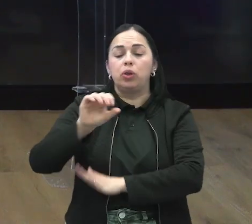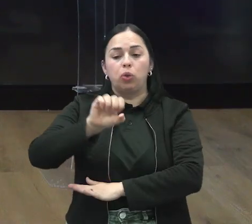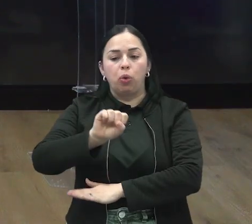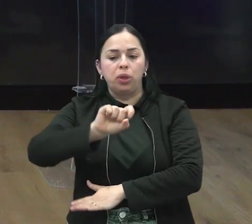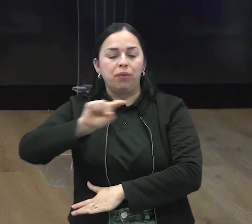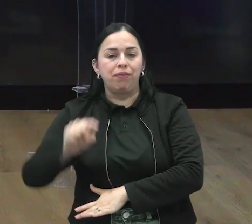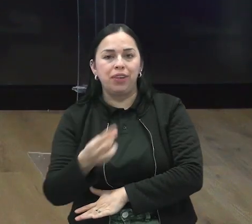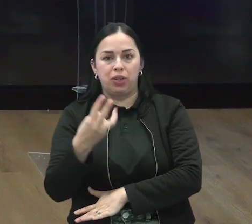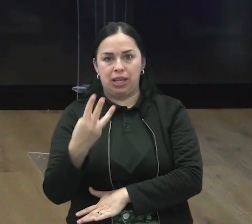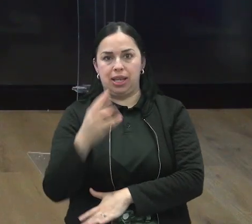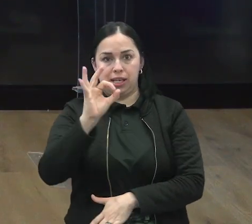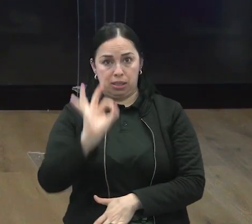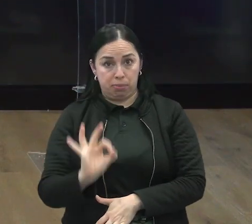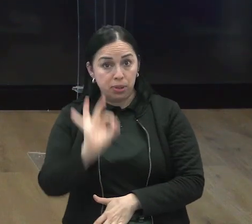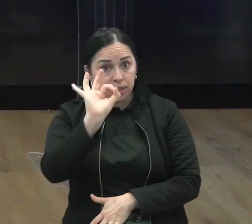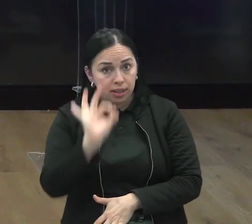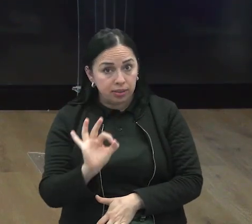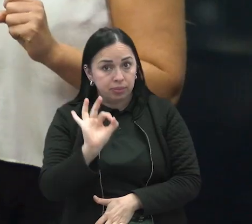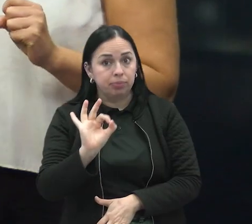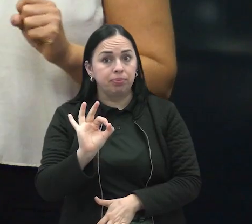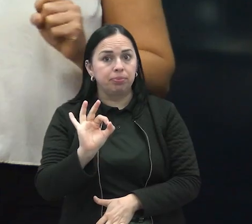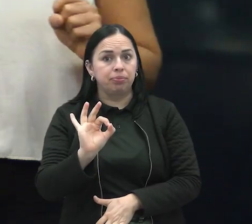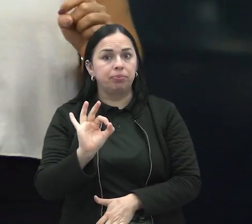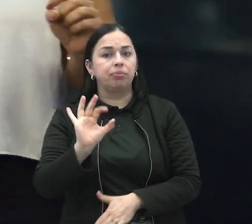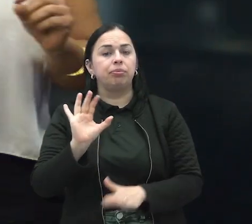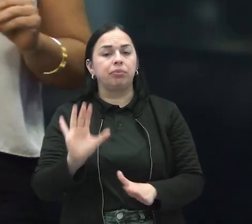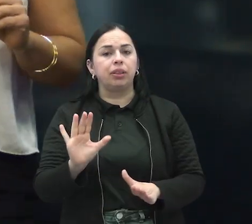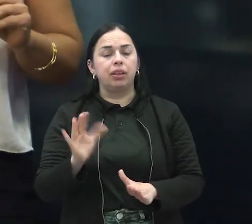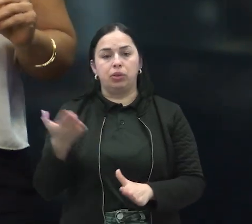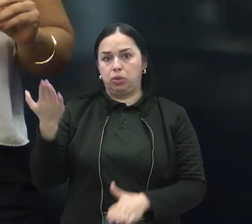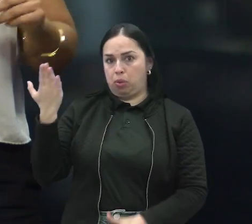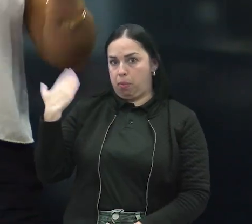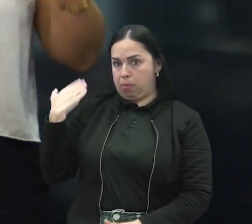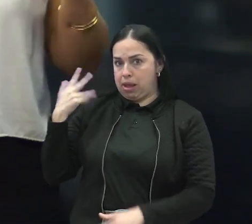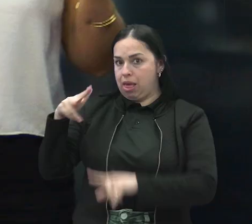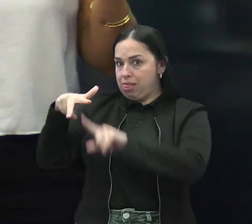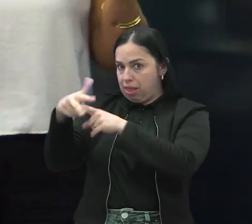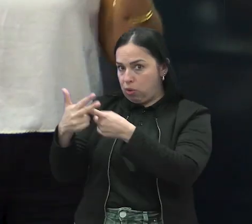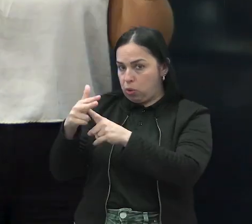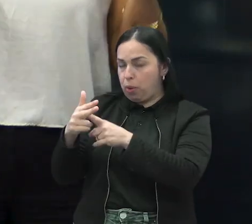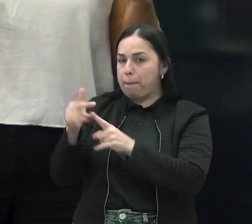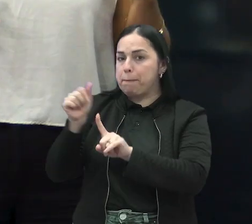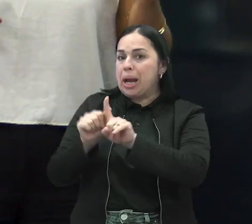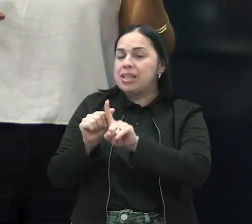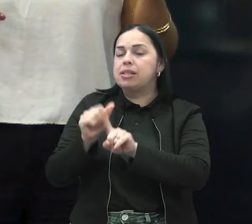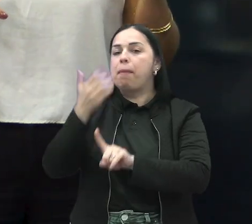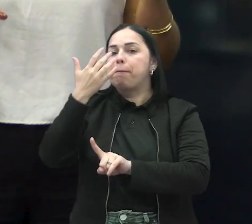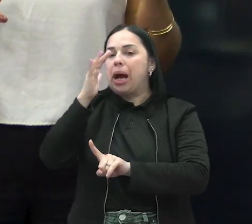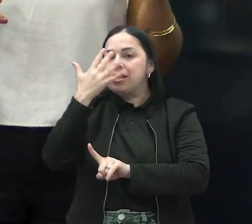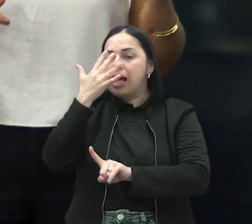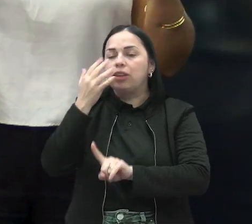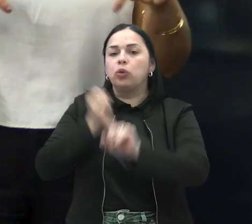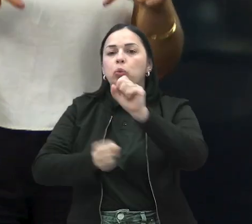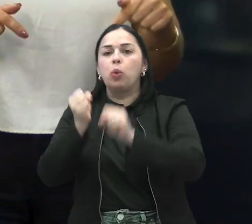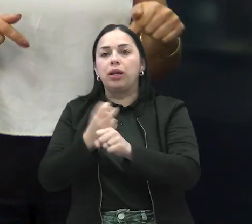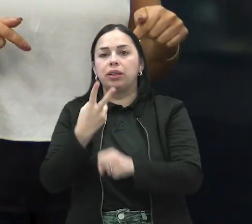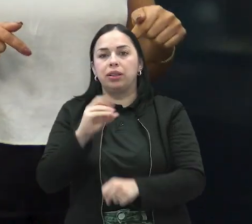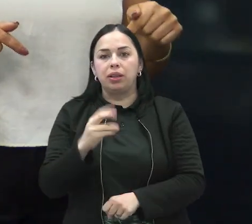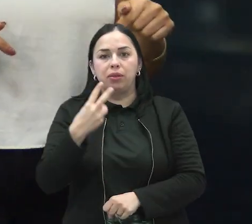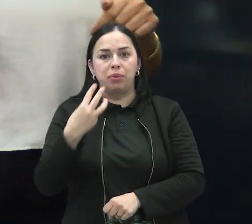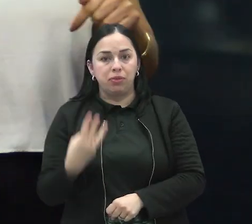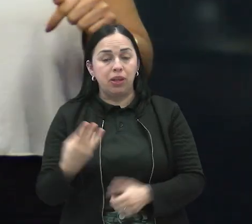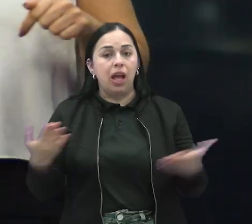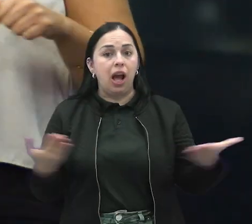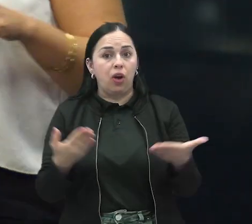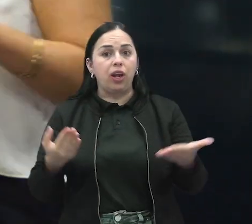de 8,3%. A última correção havia sido em fevereiro de 2023. E quem vai trazer